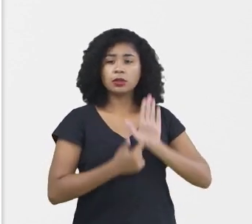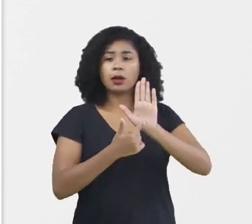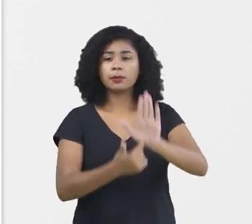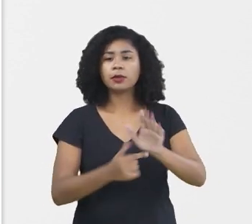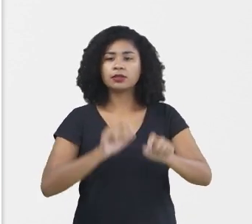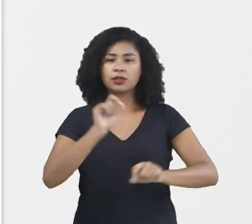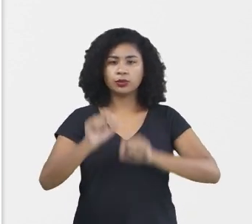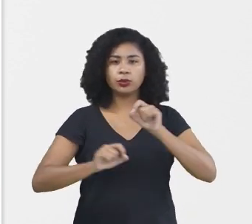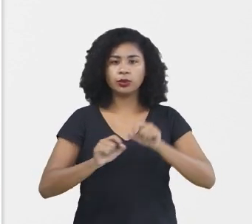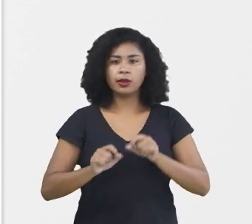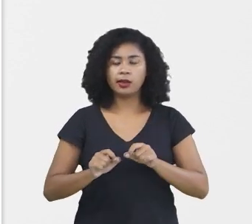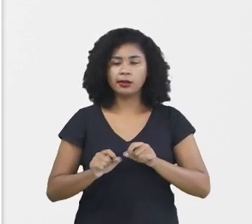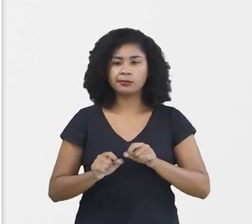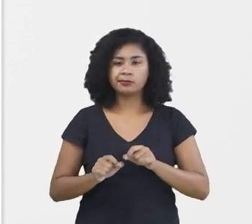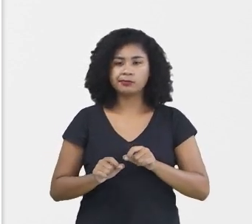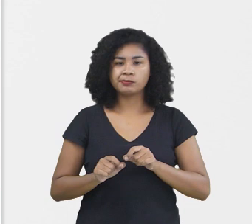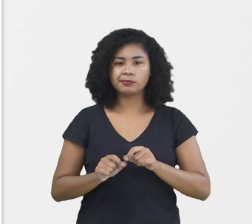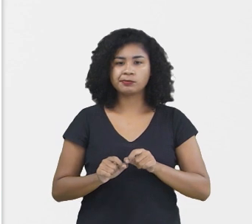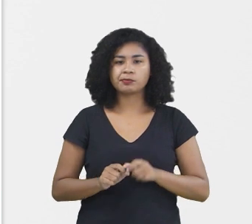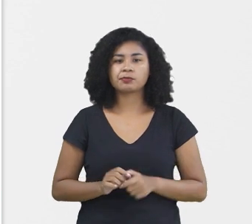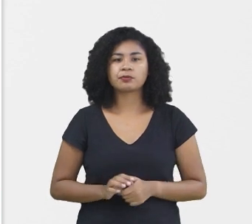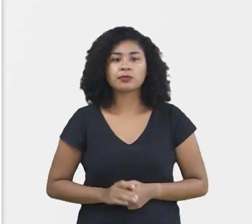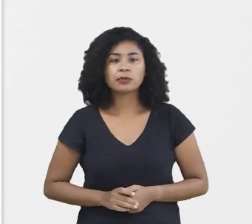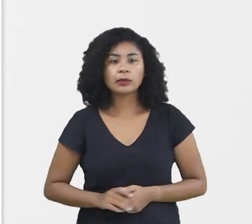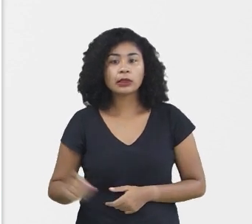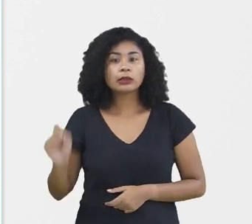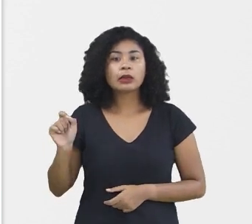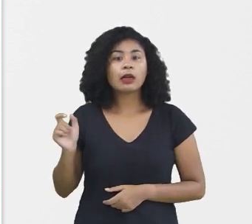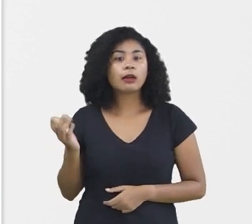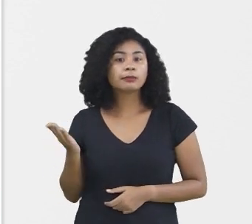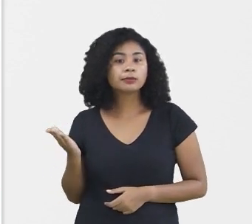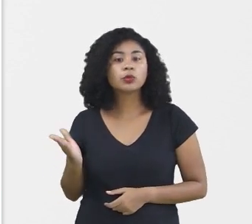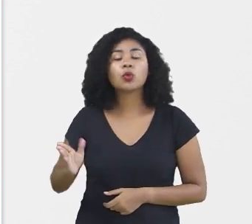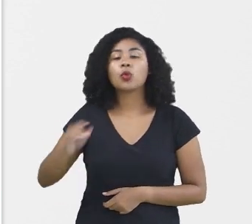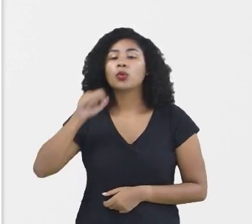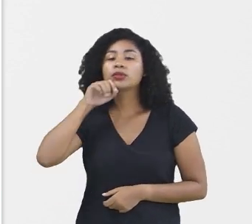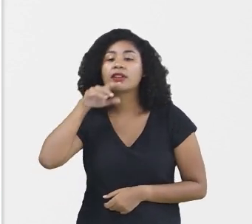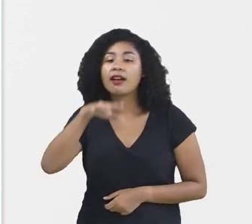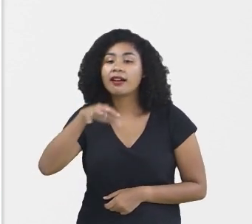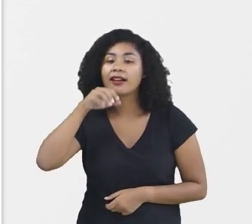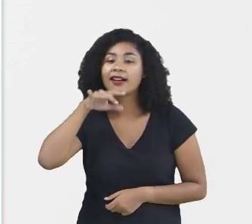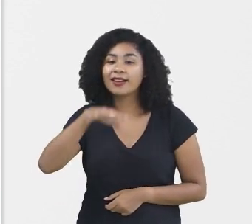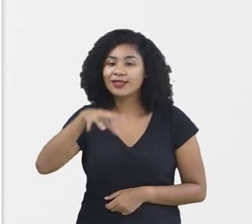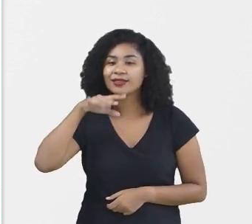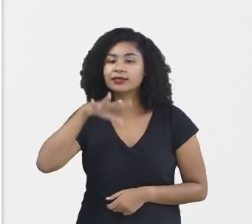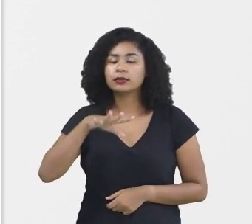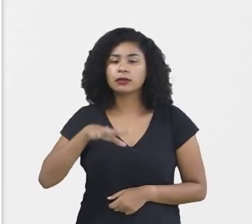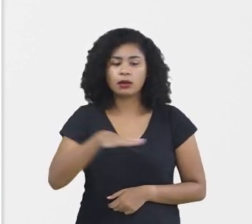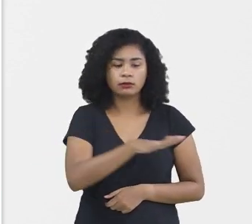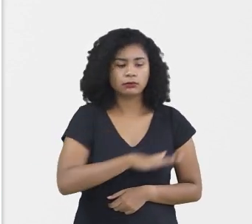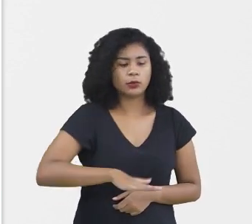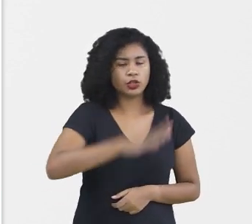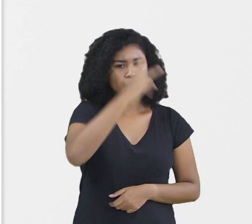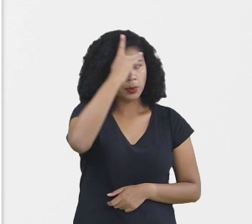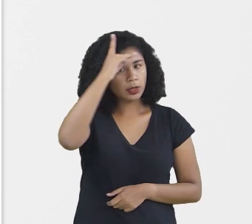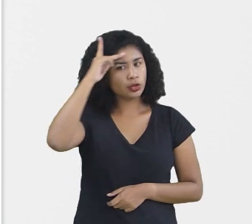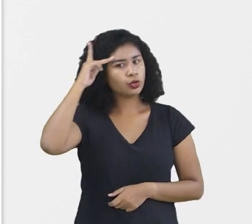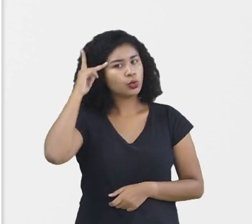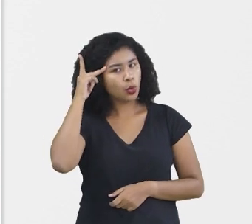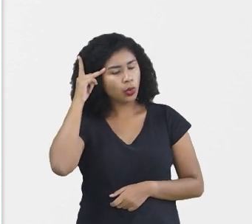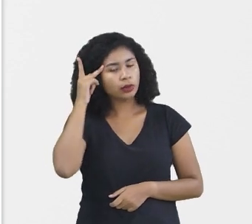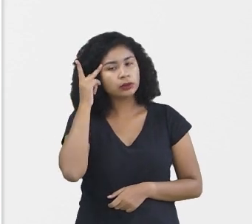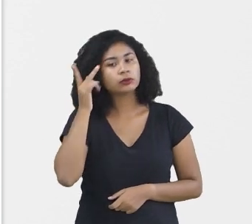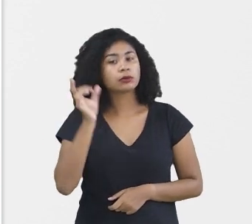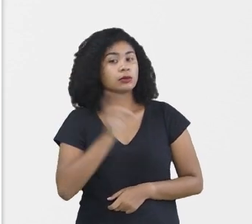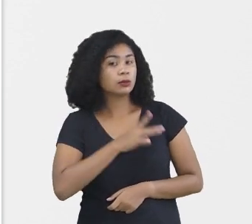outros terem medo. Quem era esse personagem? Era o dragão. Então nós temos aí a causa, o motivo, a razão das pessoas